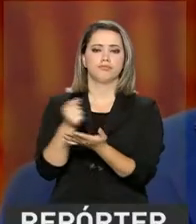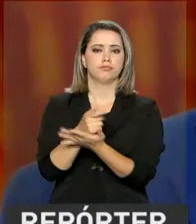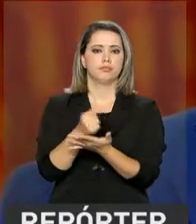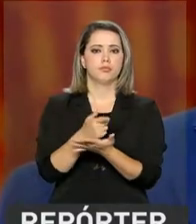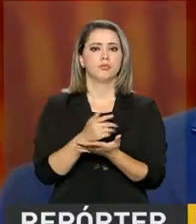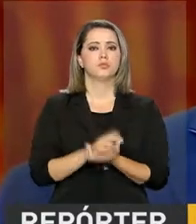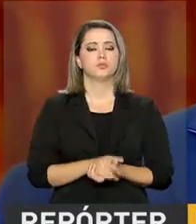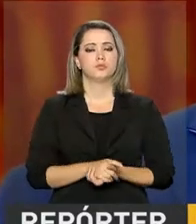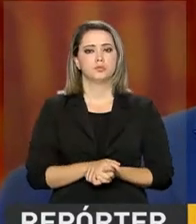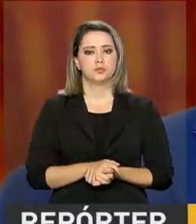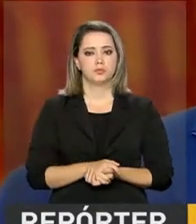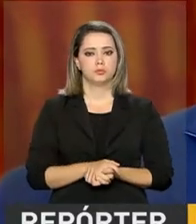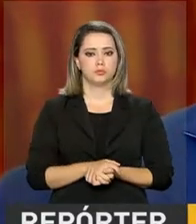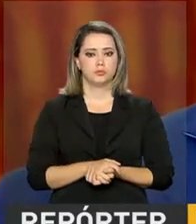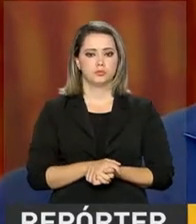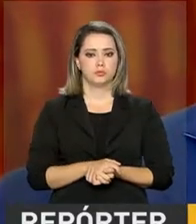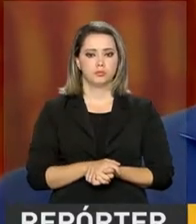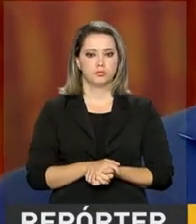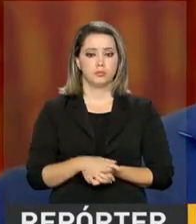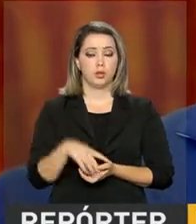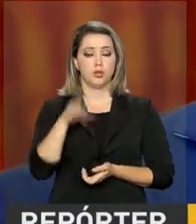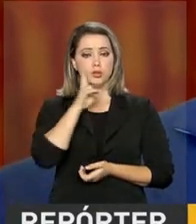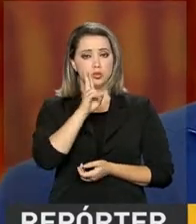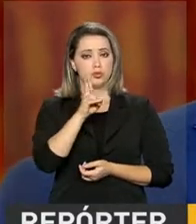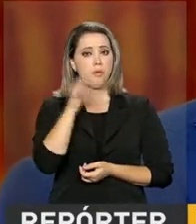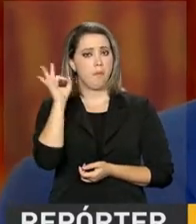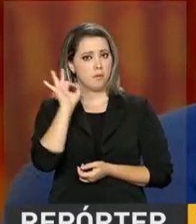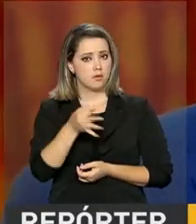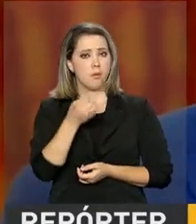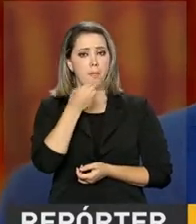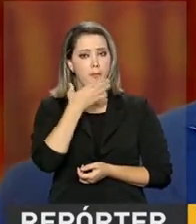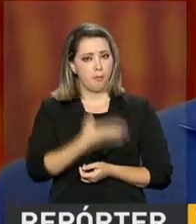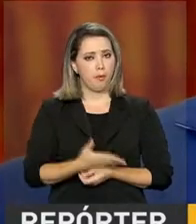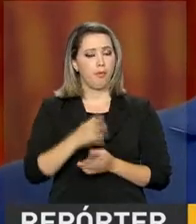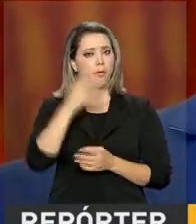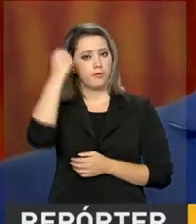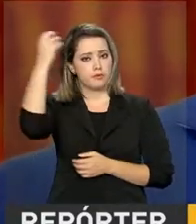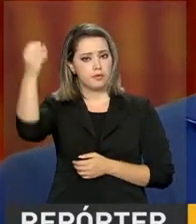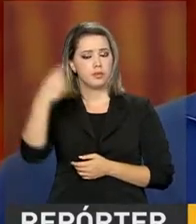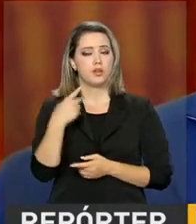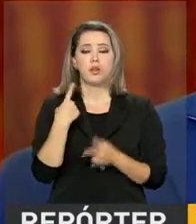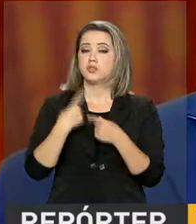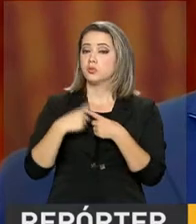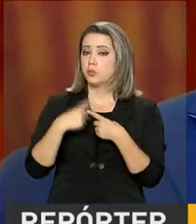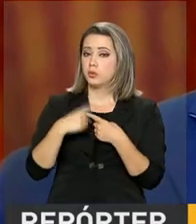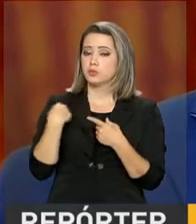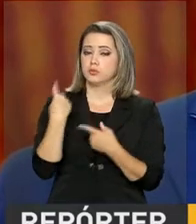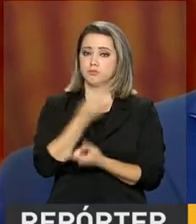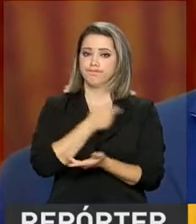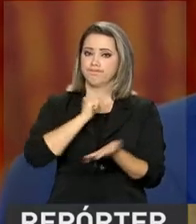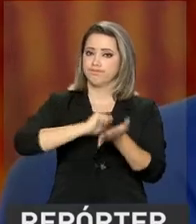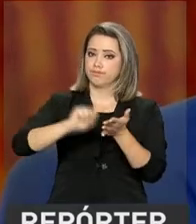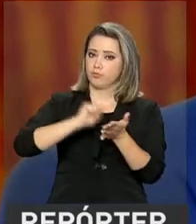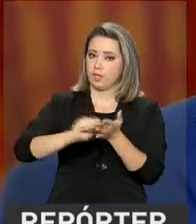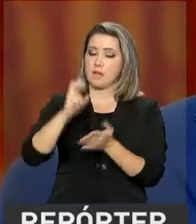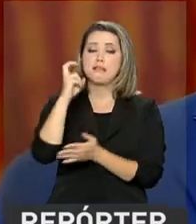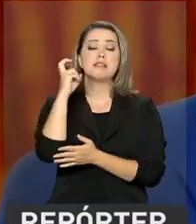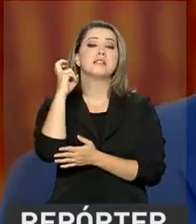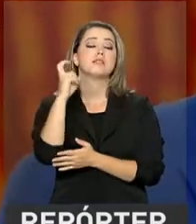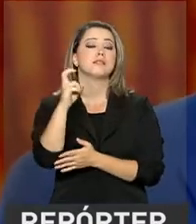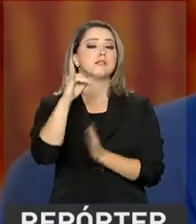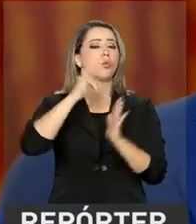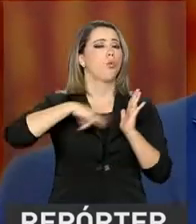consideramos que foi um sucesso a viagem presidencial à rússia às à vista que nós assinamos cinco